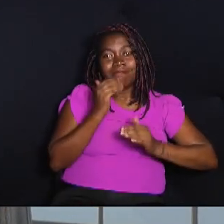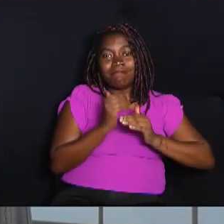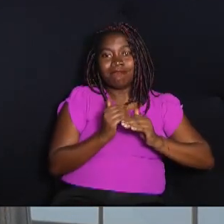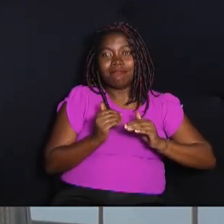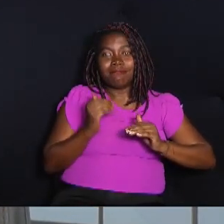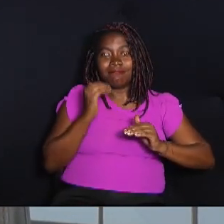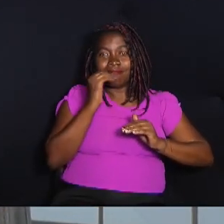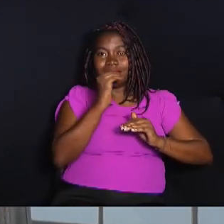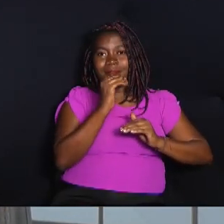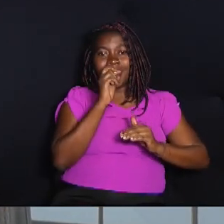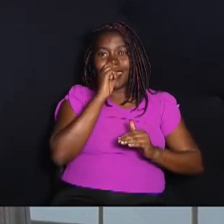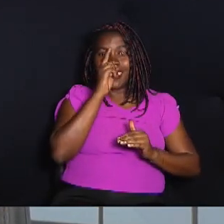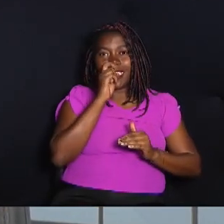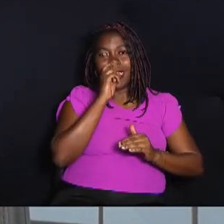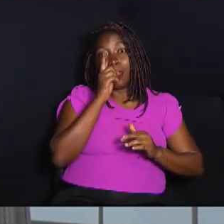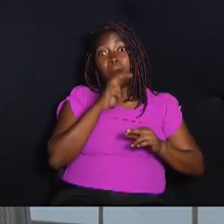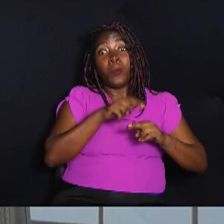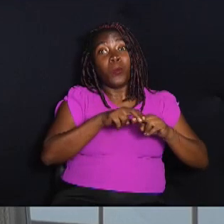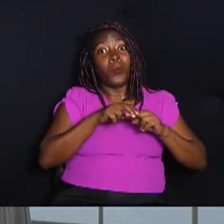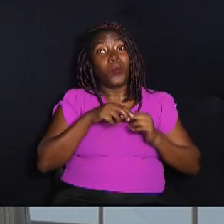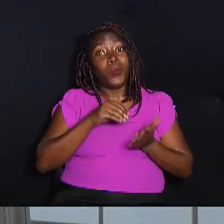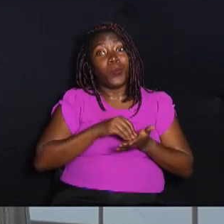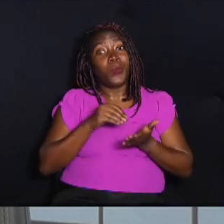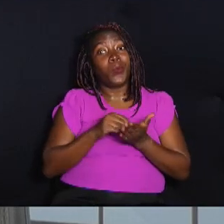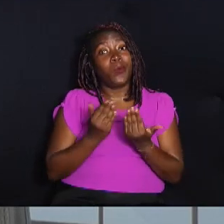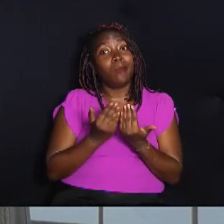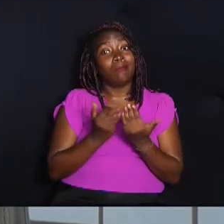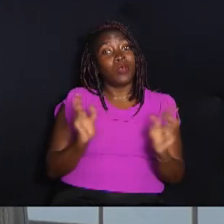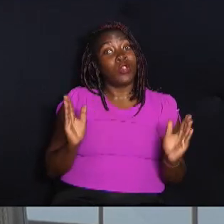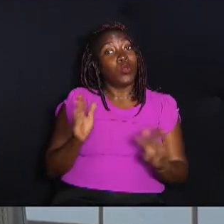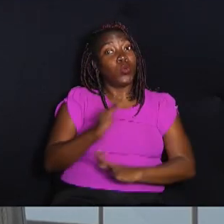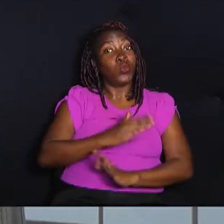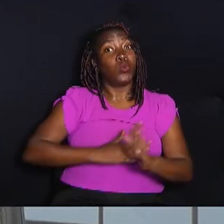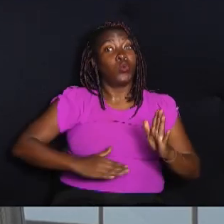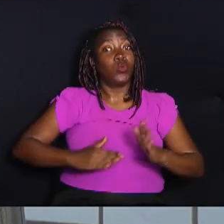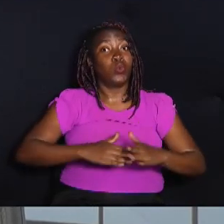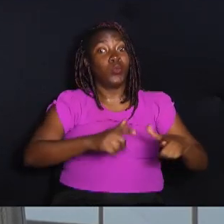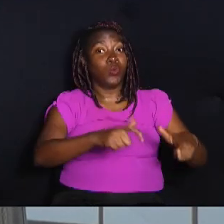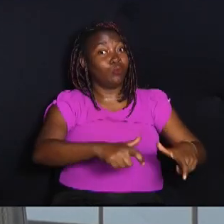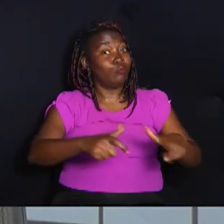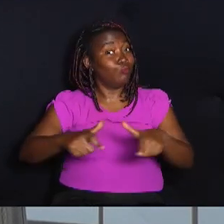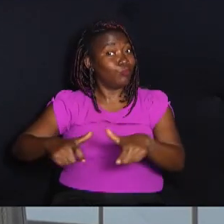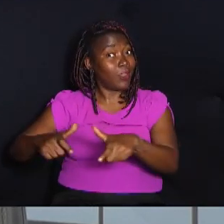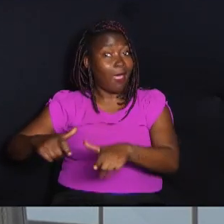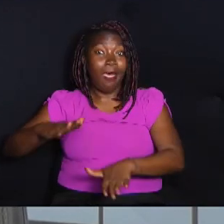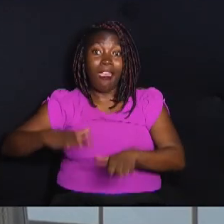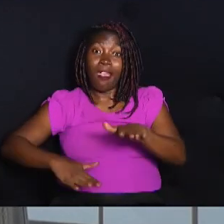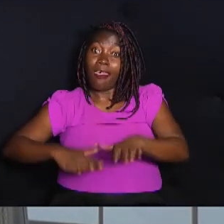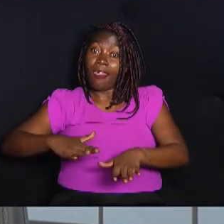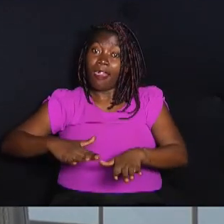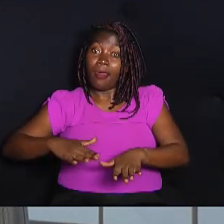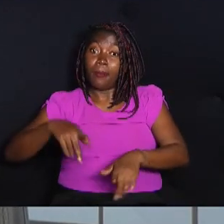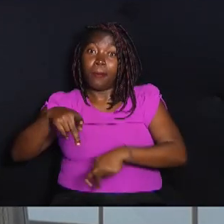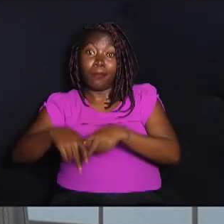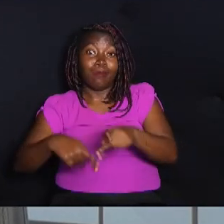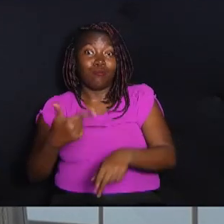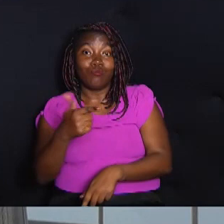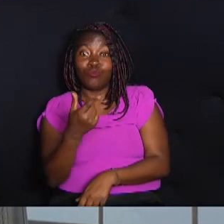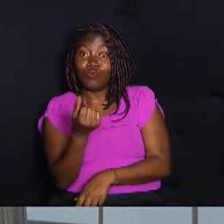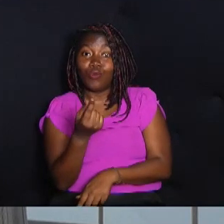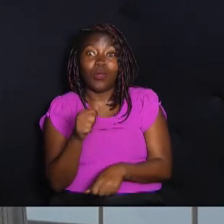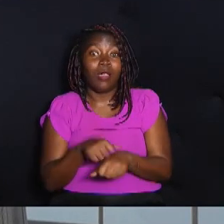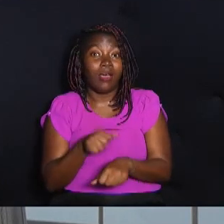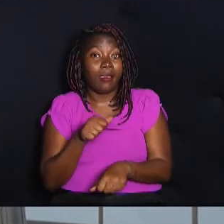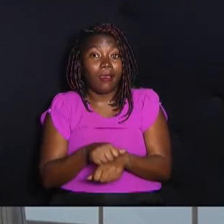gente não tem abertura em todos os lugares, ou às vezes a população não tem condições ou acesso